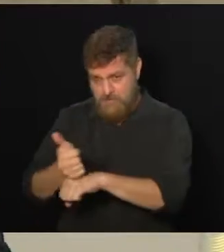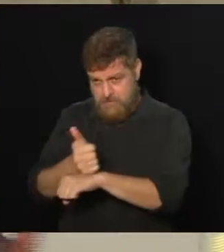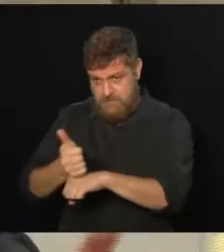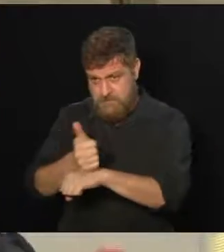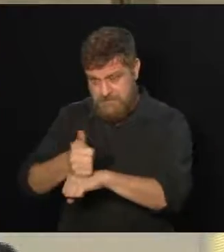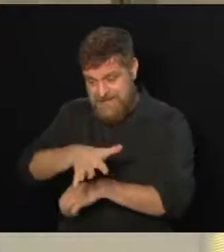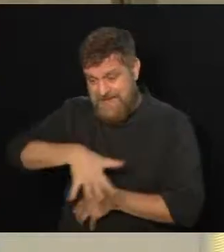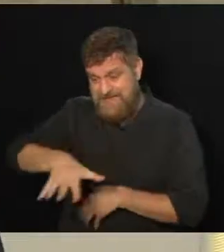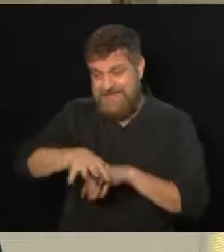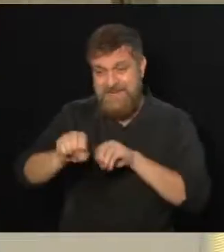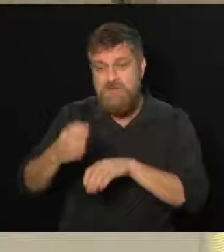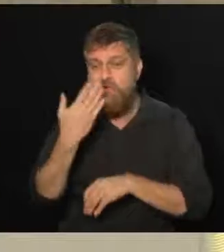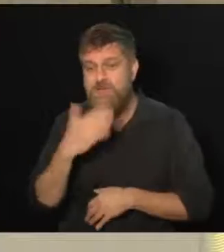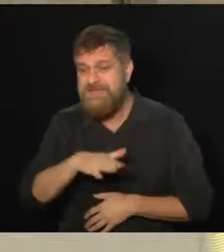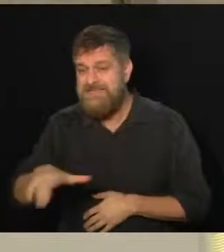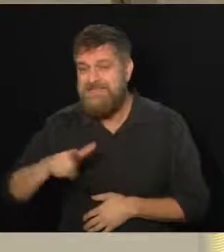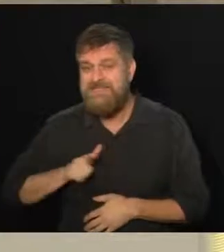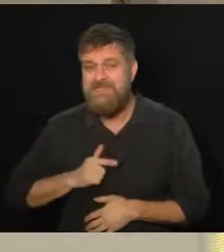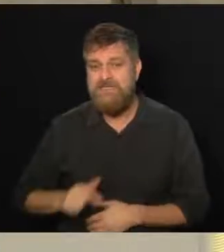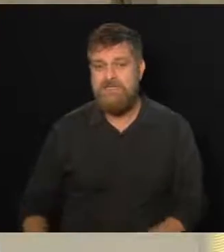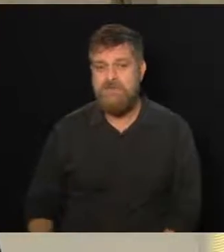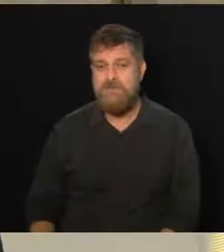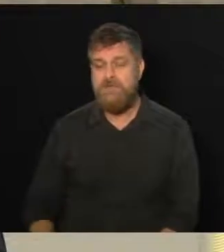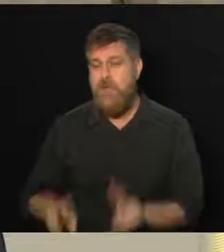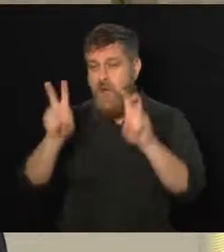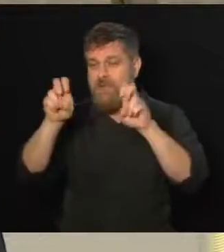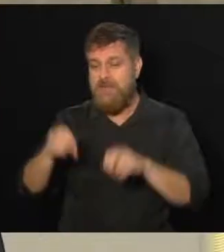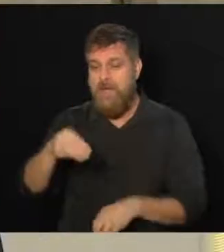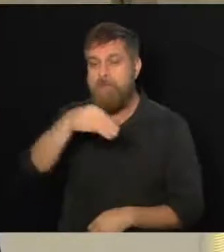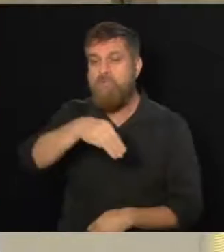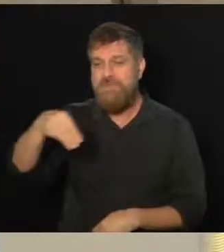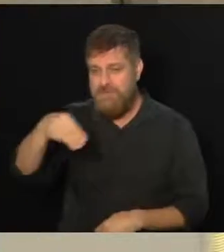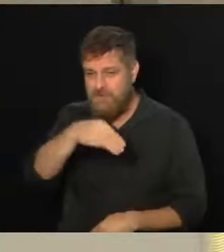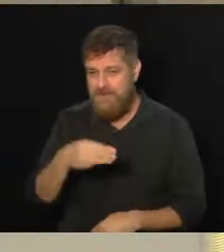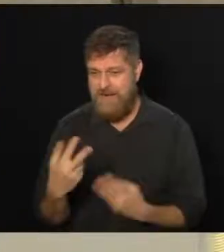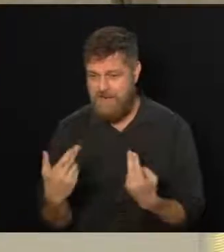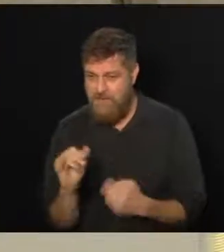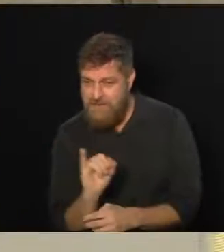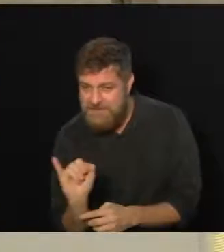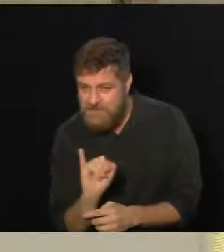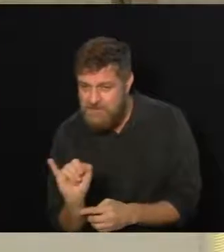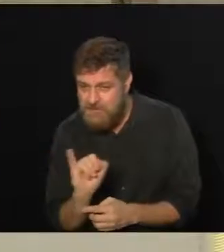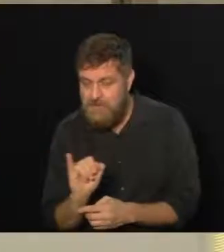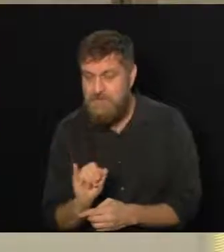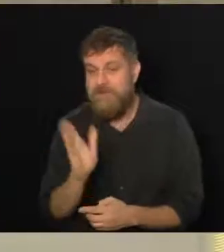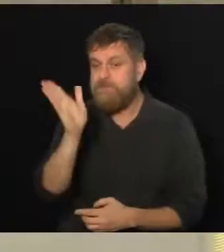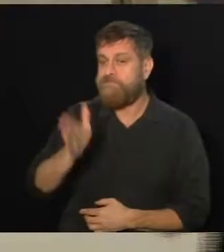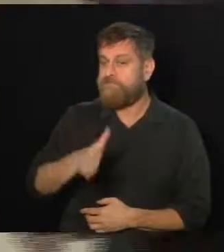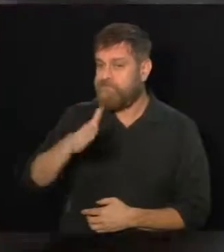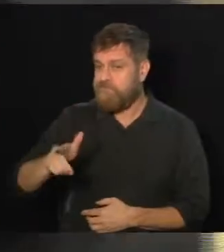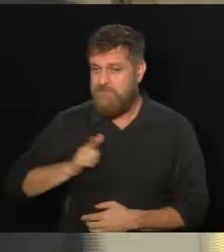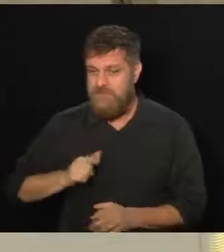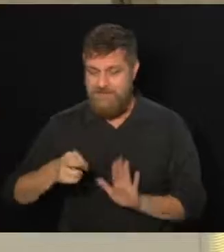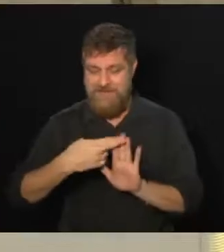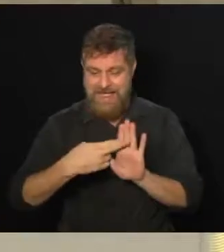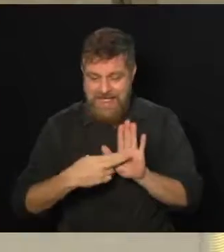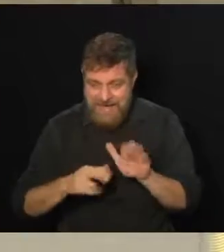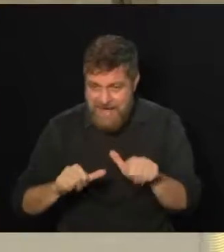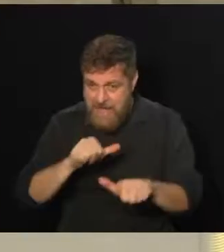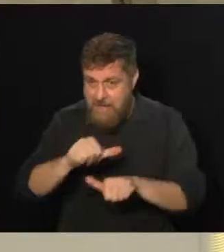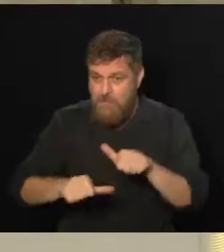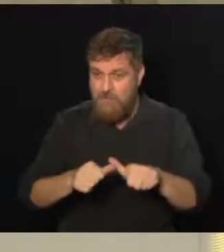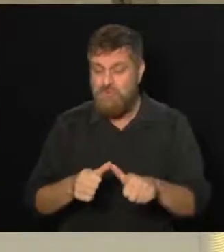trabalhadores da educação infantil que ocupam um cargo de monitor. E esse cargo de monitor foi extinto numa reforma administrativa feita